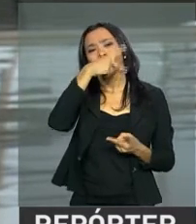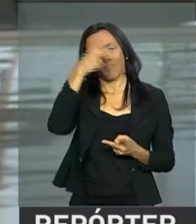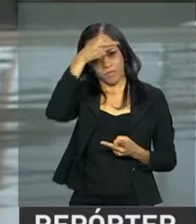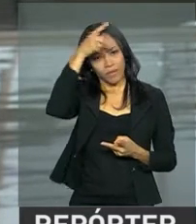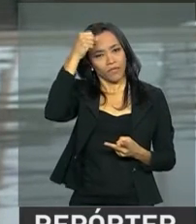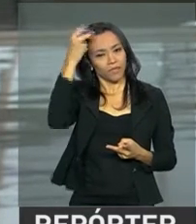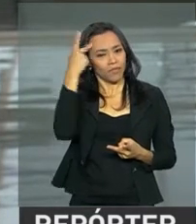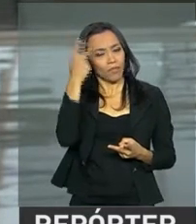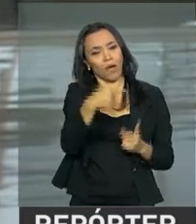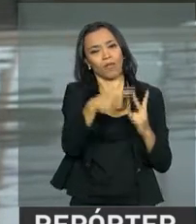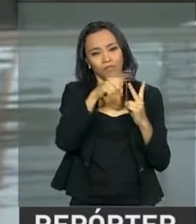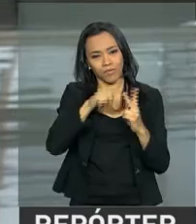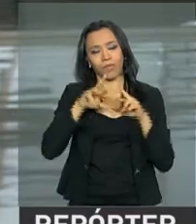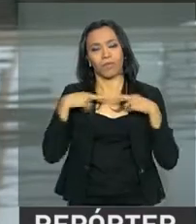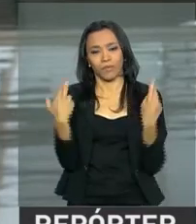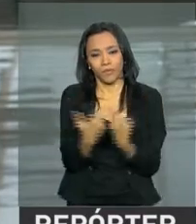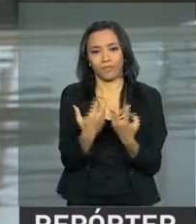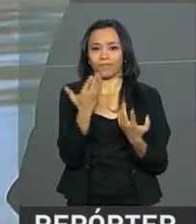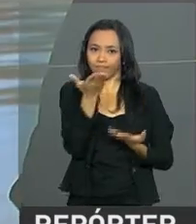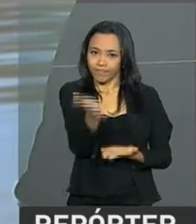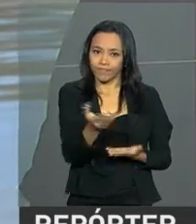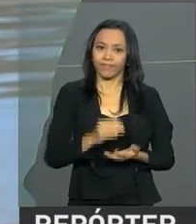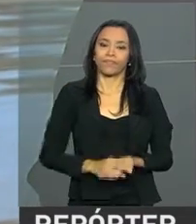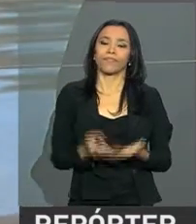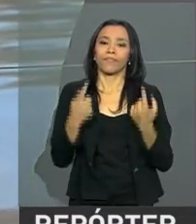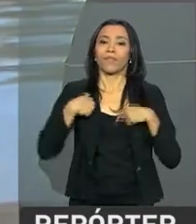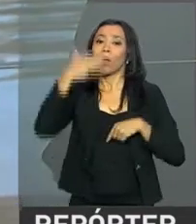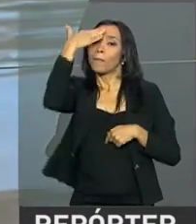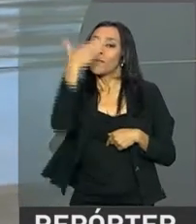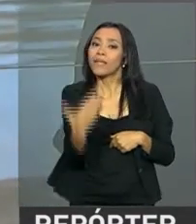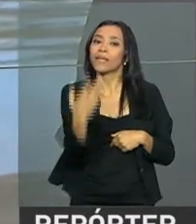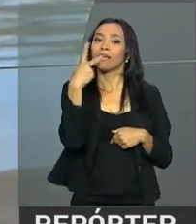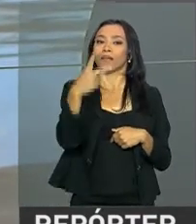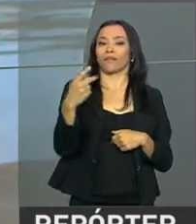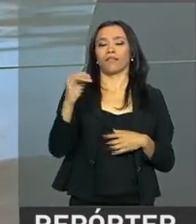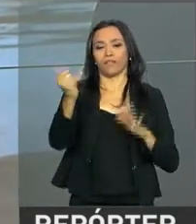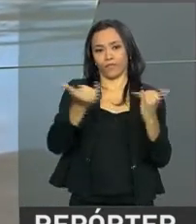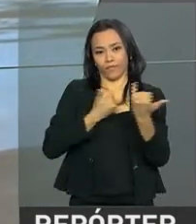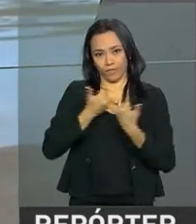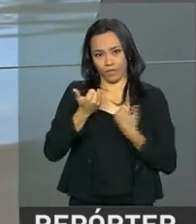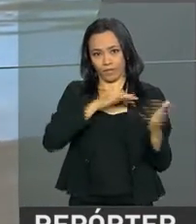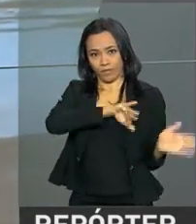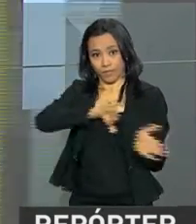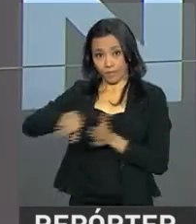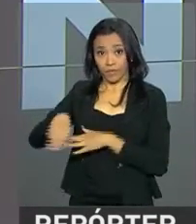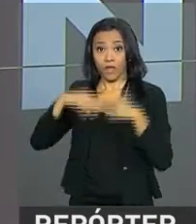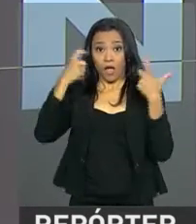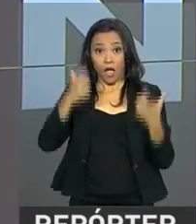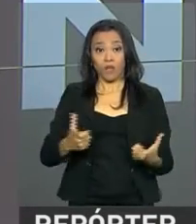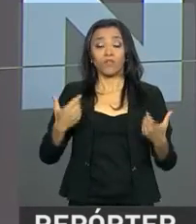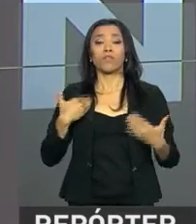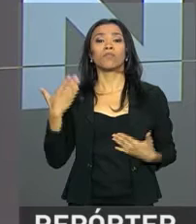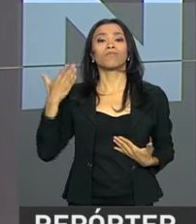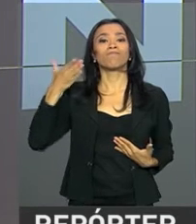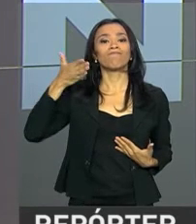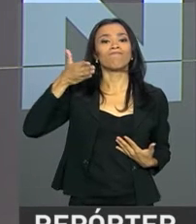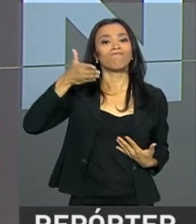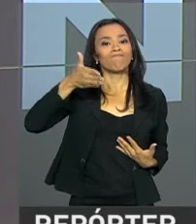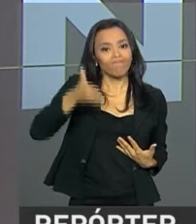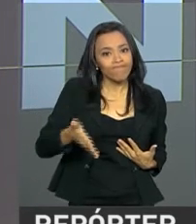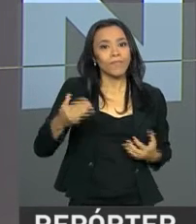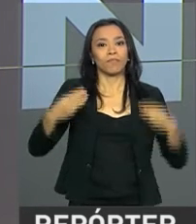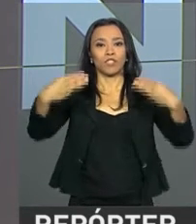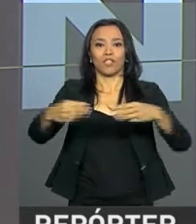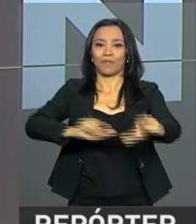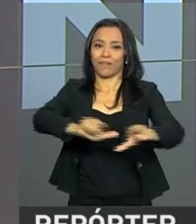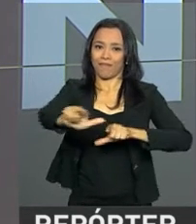João Dória Júnior. Renata, é com você. Obrigada, Thaíssa, pelas suas informações. E do Palácio do Planalto, nós vamos direto para o Ministério